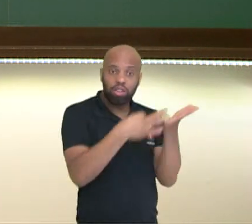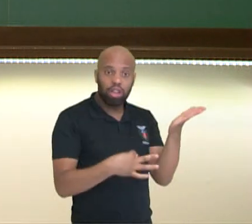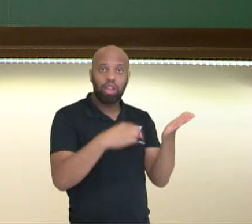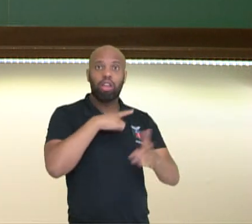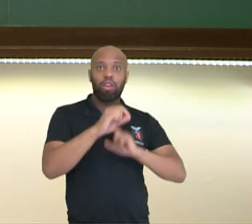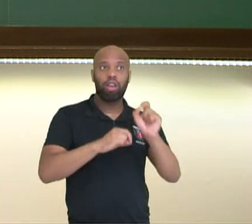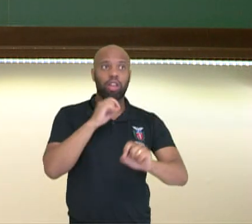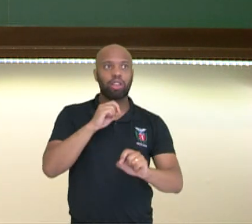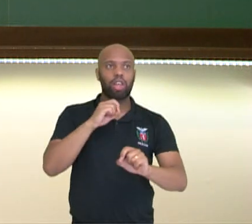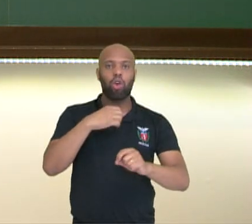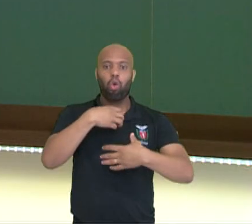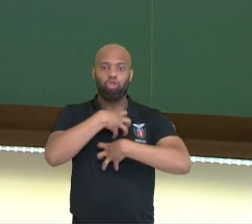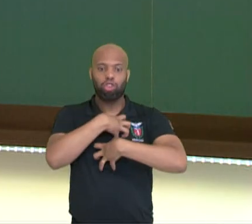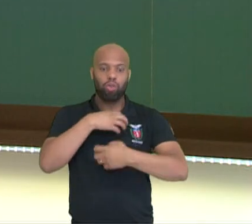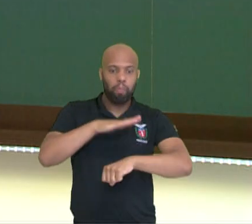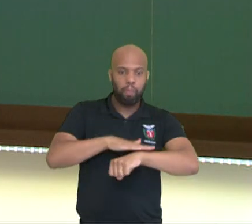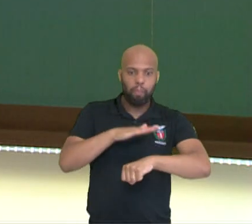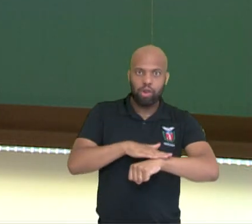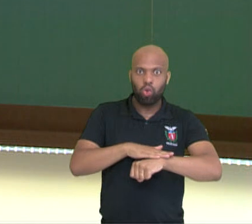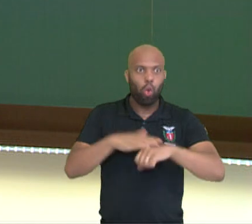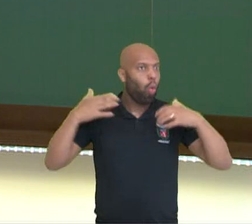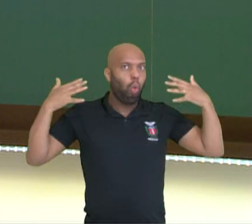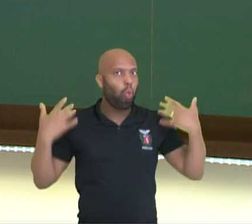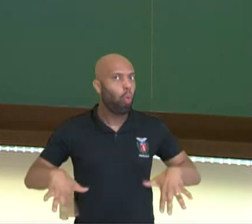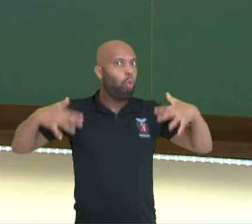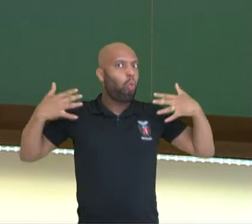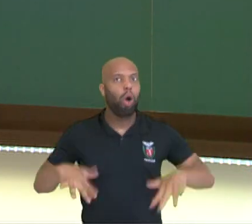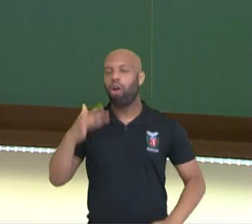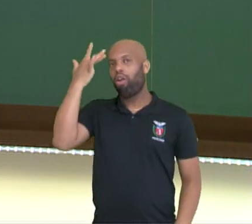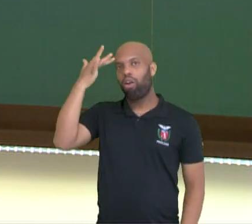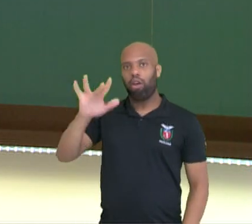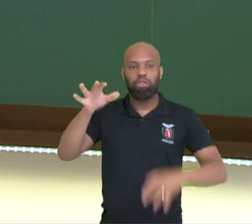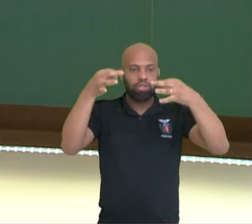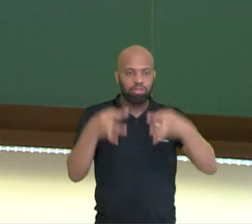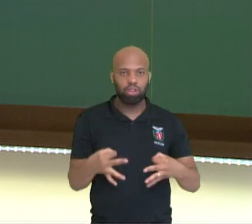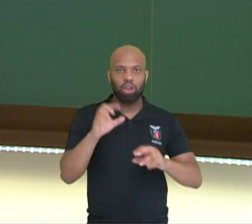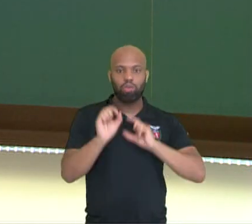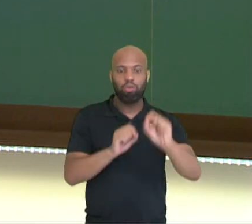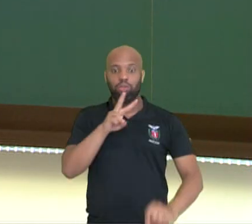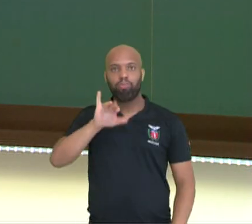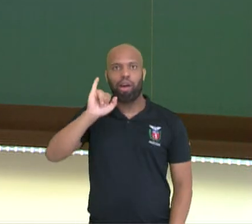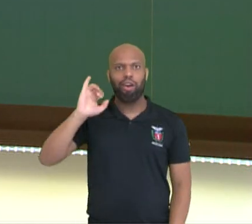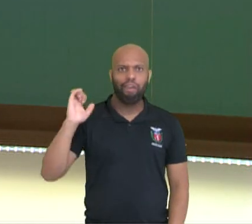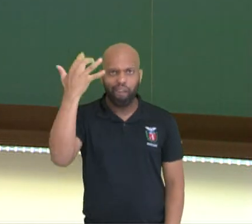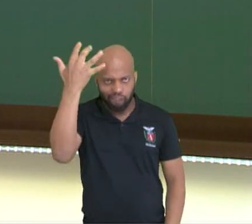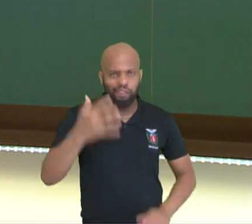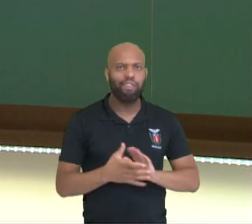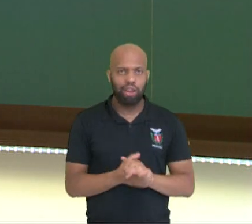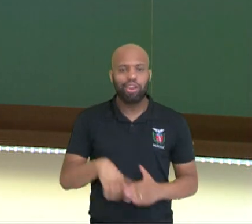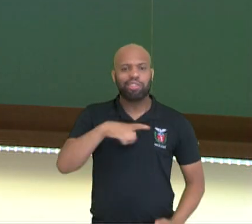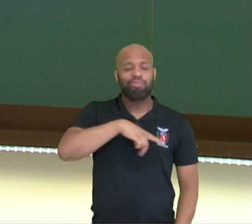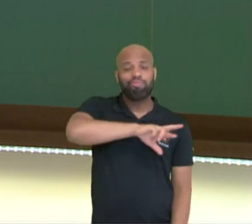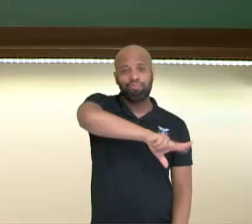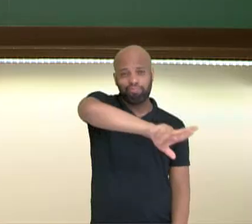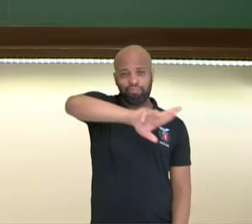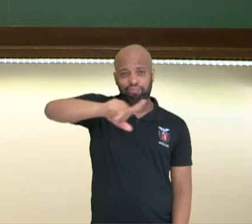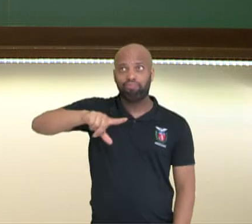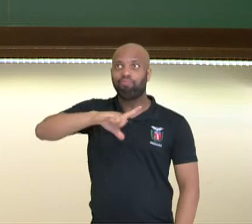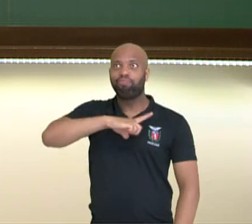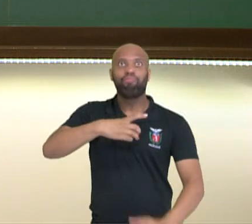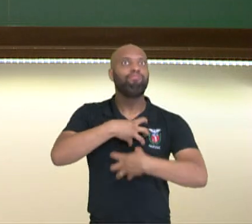Foi assaltado várias vezes, até passou fome. Finalmente, resolveu voltar. Para fazer essa brincadeira